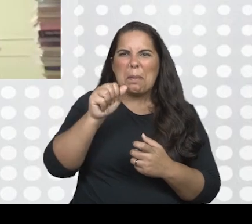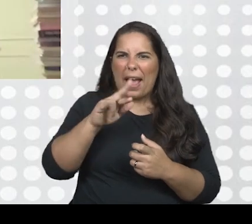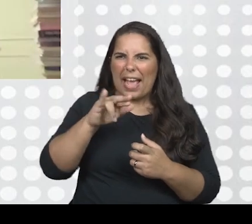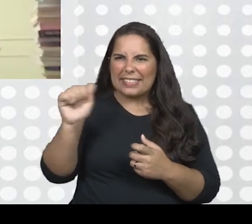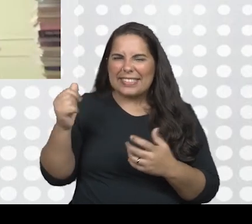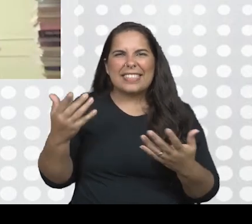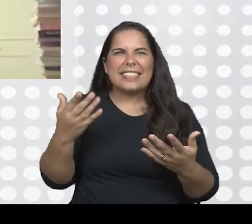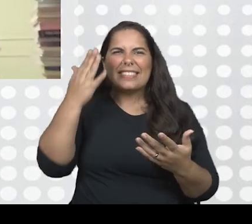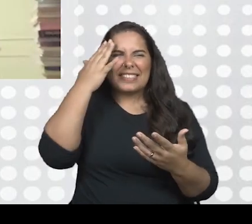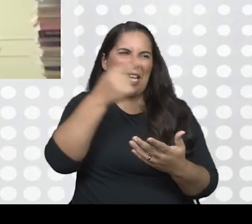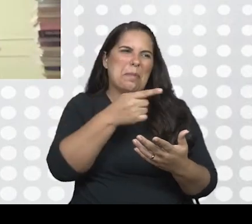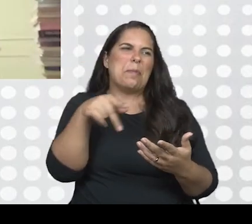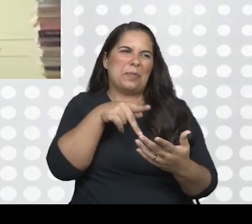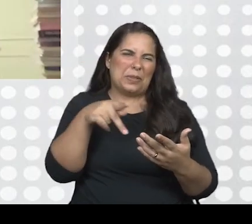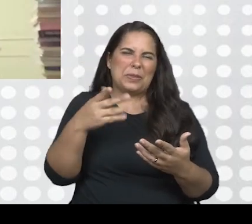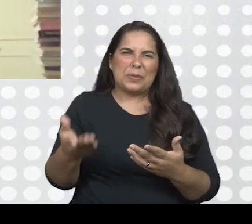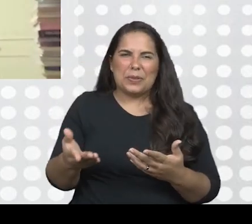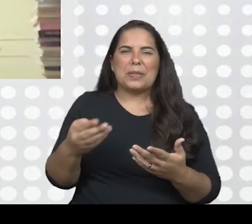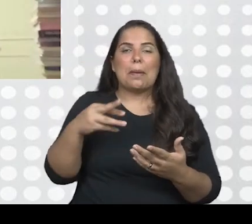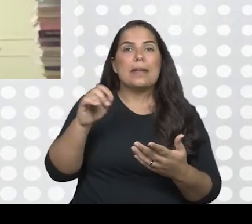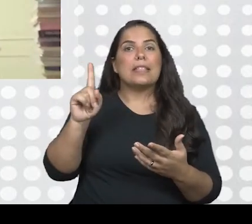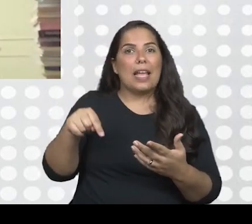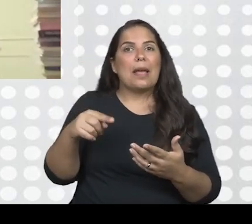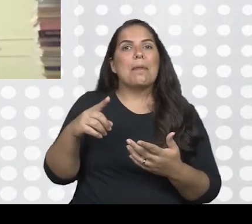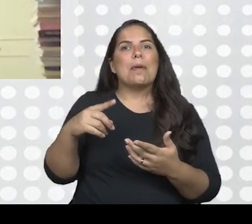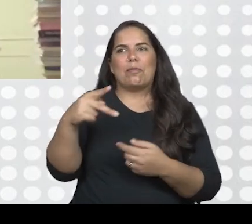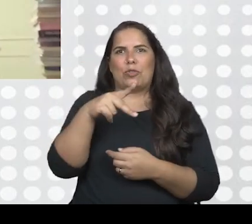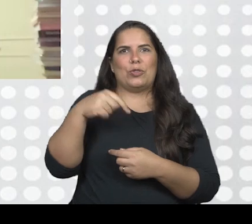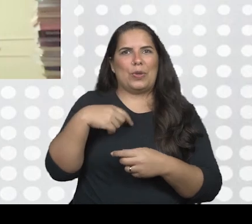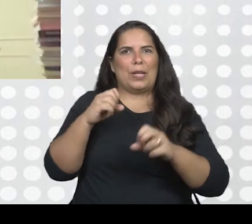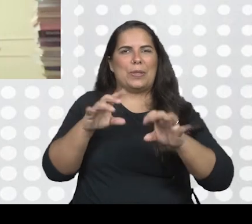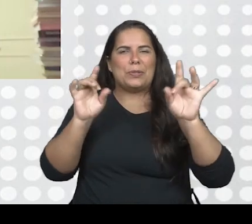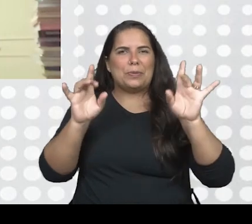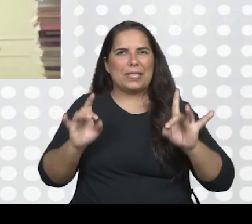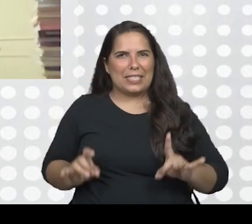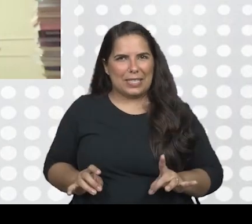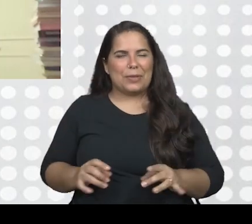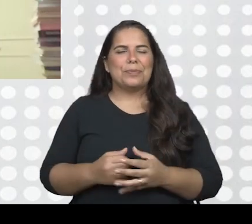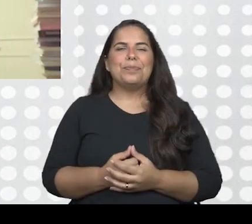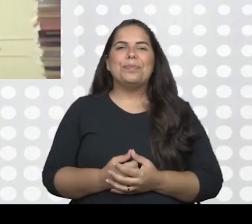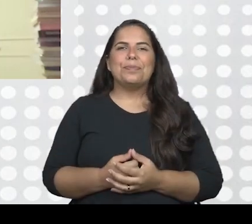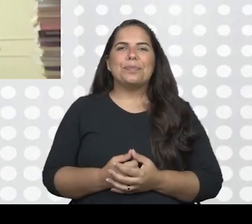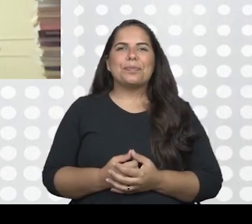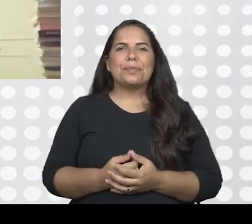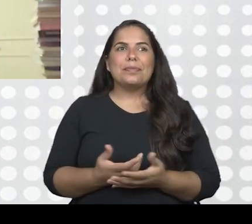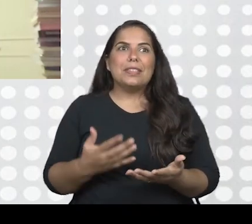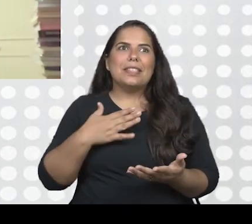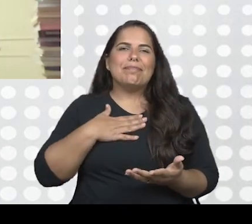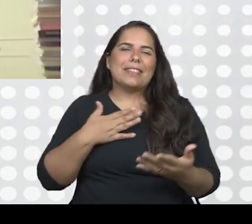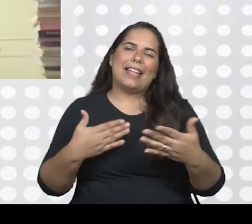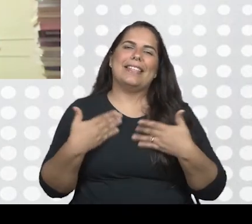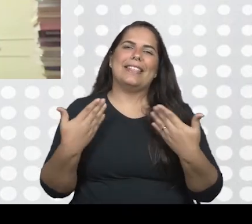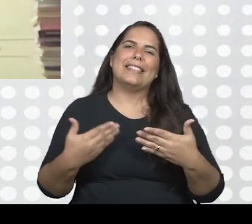Márcia, porque, como a Gisele disse, a professora Márcia foi minha docente, né, de Educação Especial na Educação, o que me traz